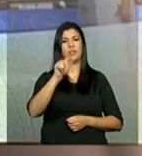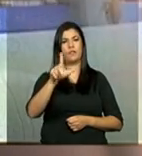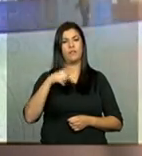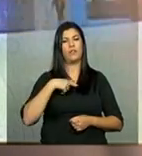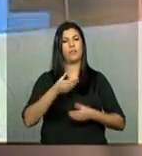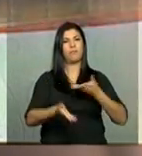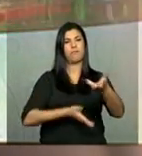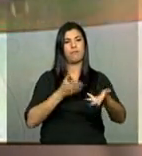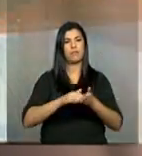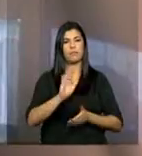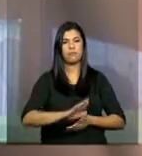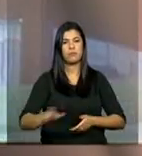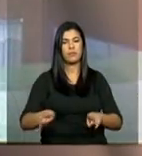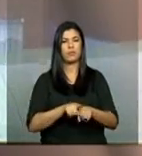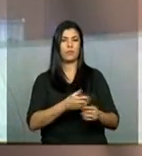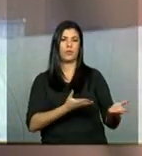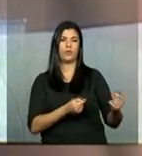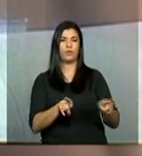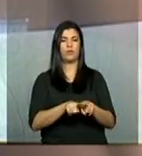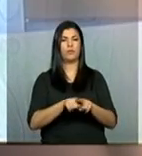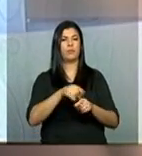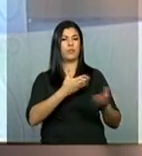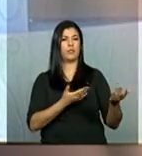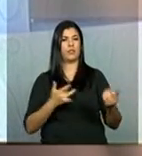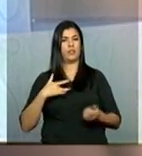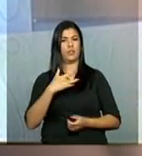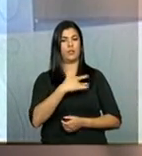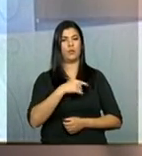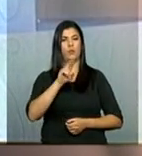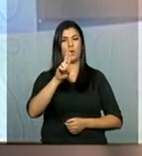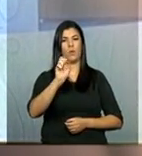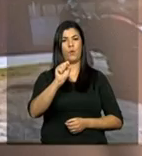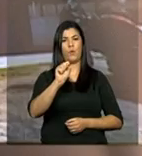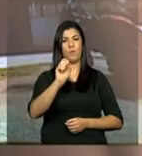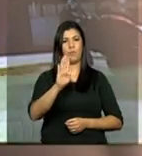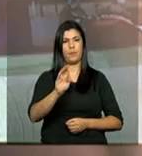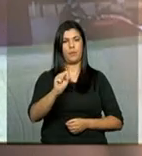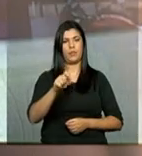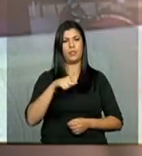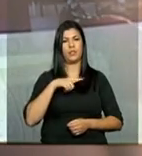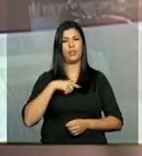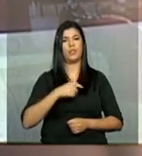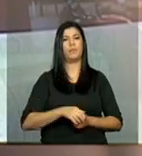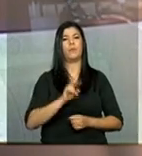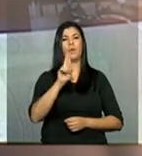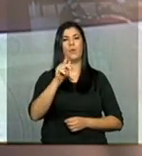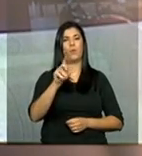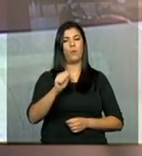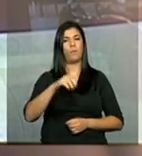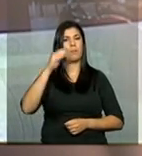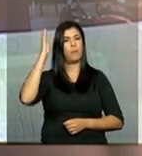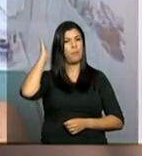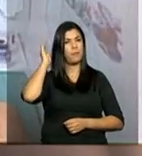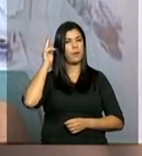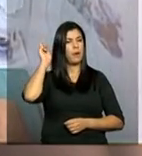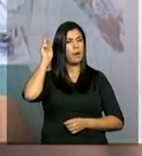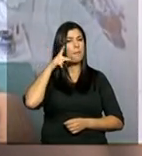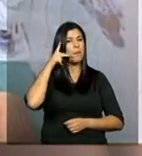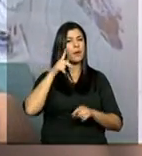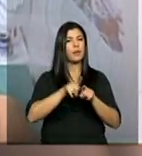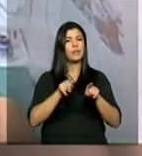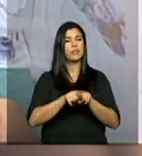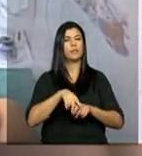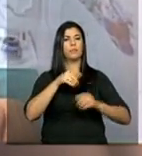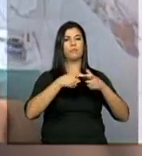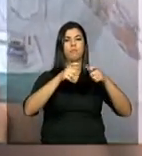crianças e jovens. Na saúde, a UBS Sobral, no Ceará, e a UPA Oceania, na Paraíba, ampliam o acesso